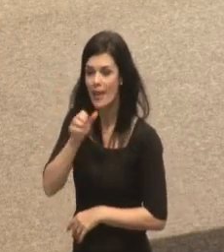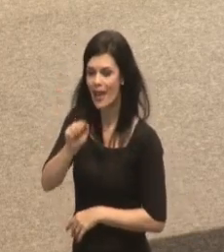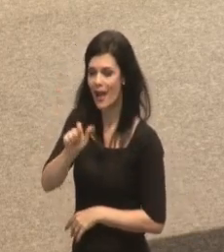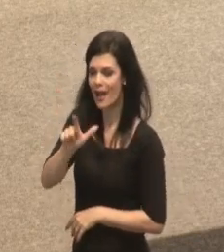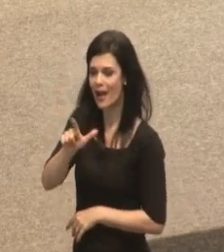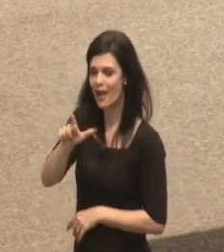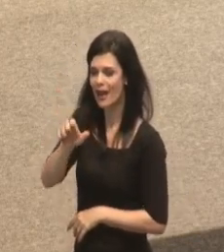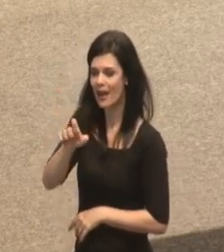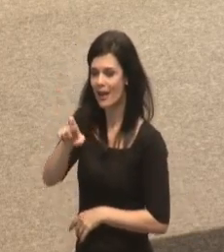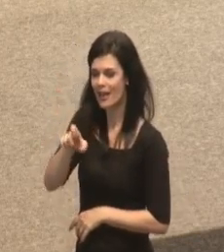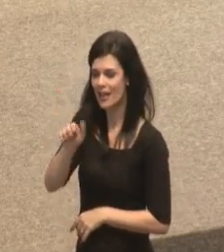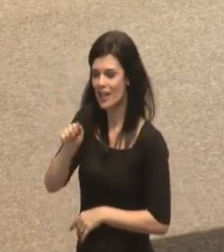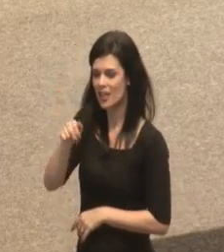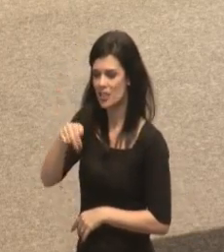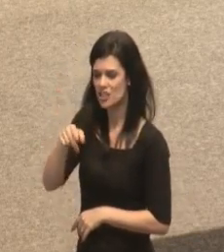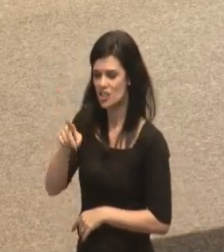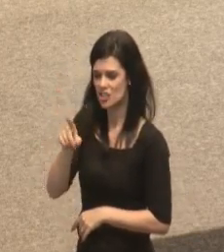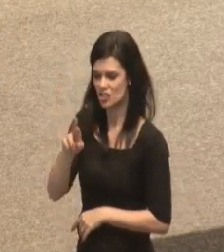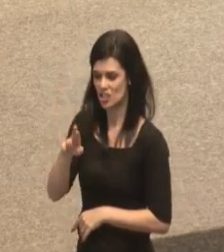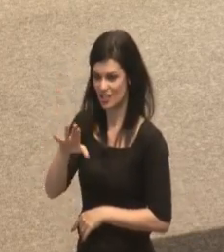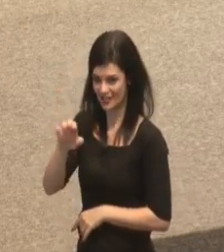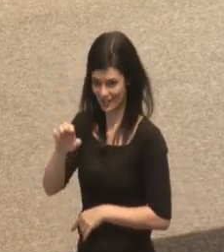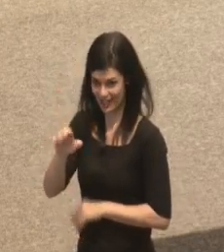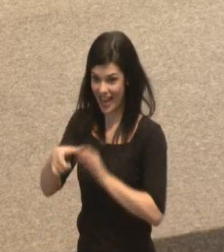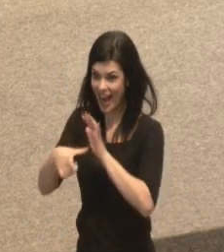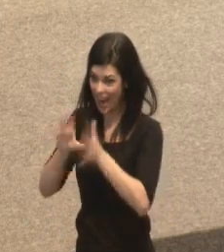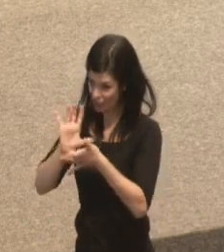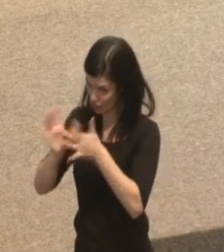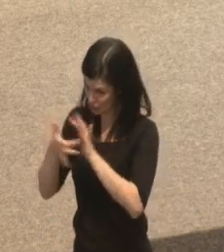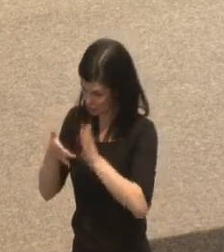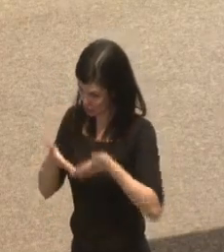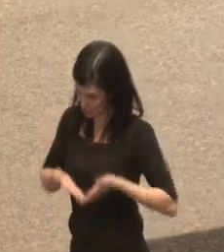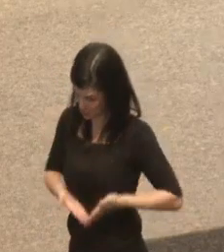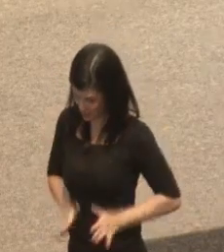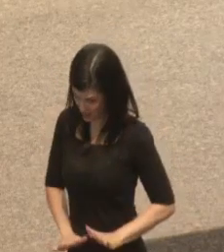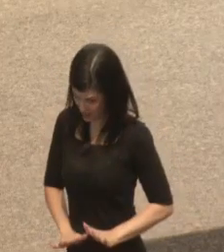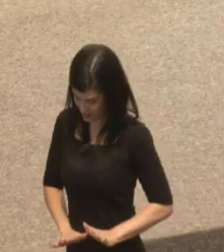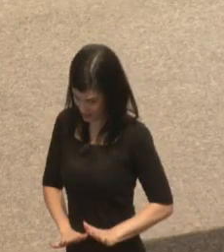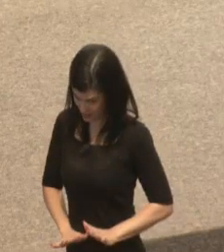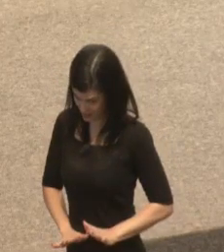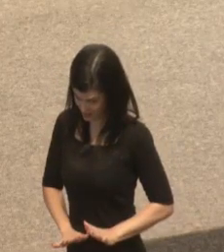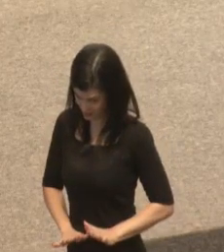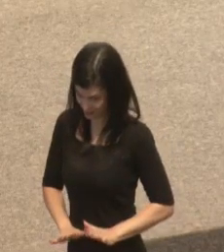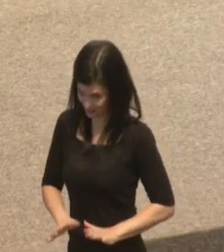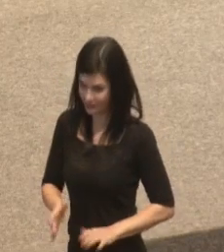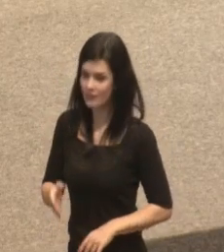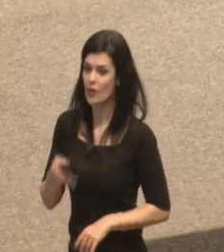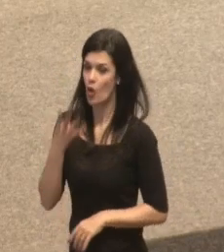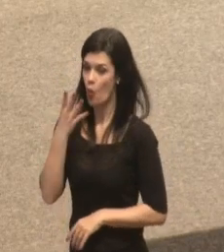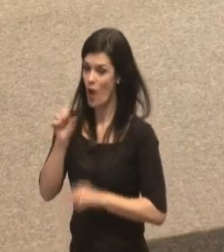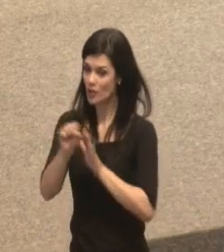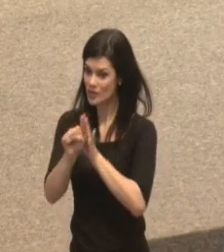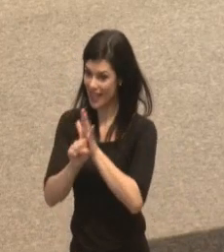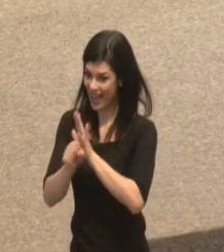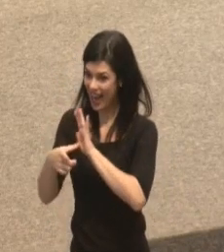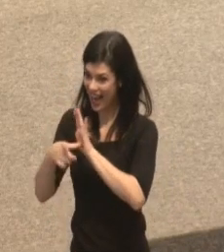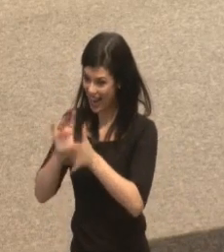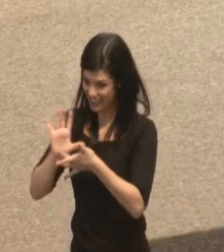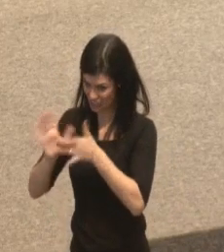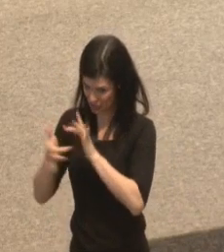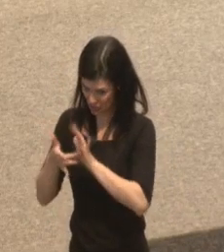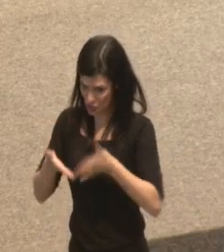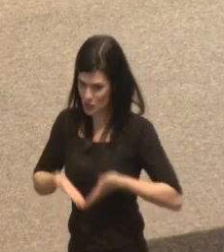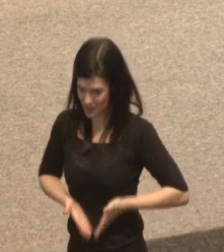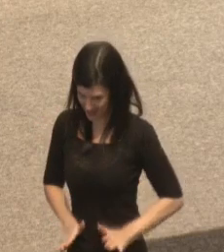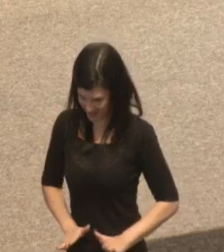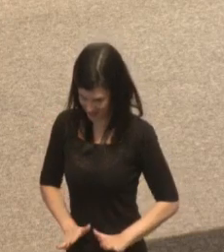No ano 358 a.C., quarto século antes de Cristo, o pai de Alexandre o